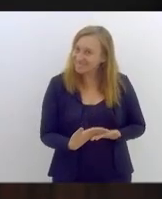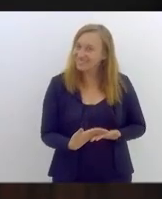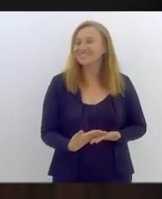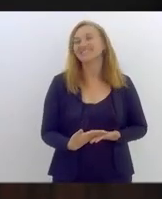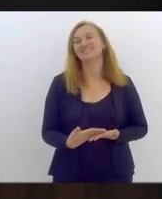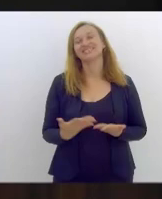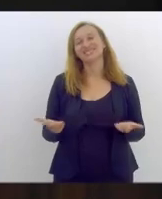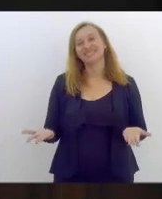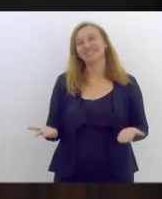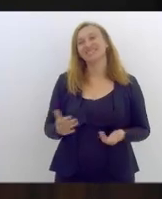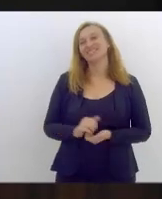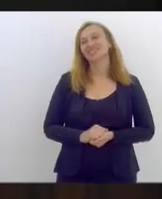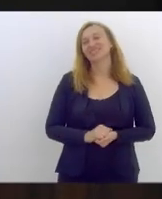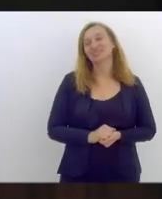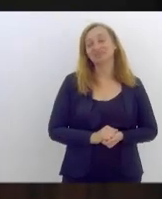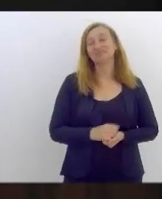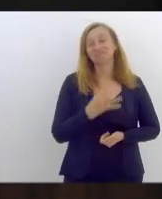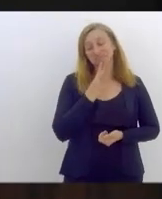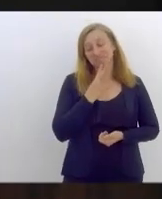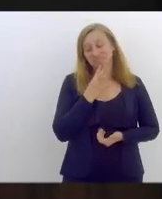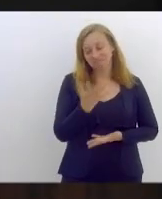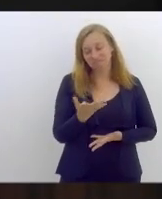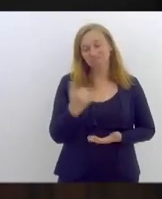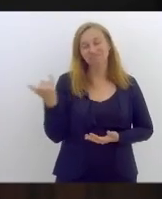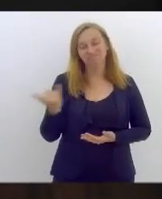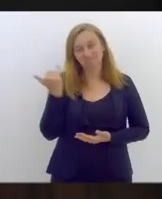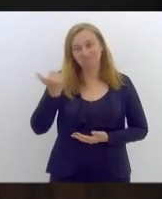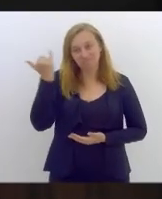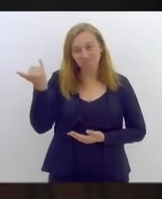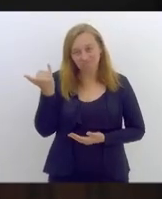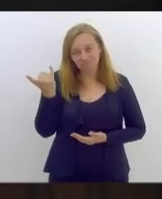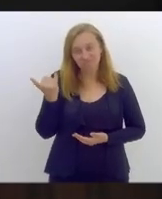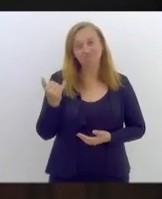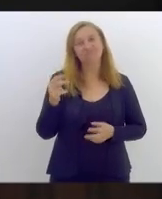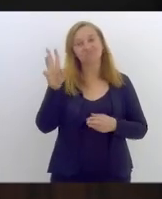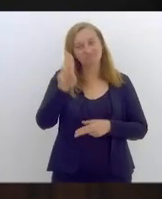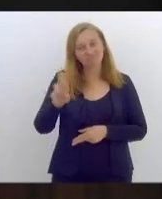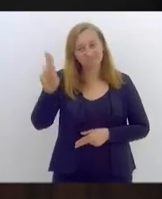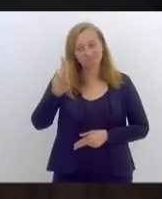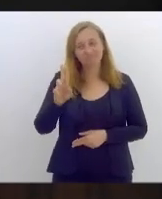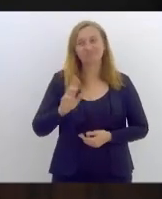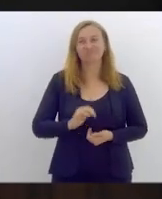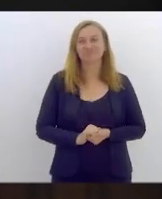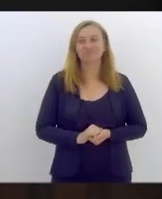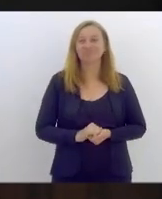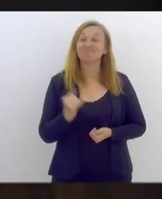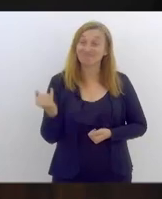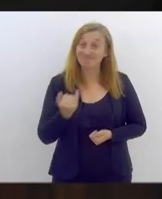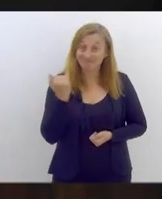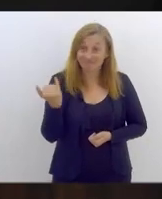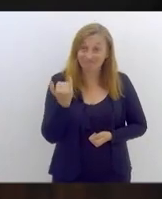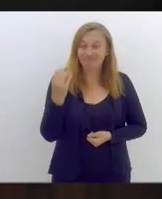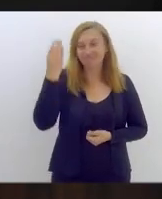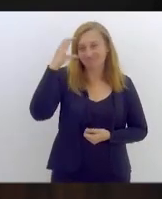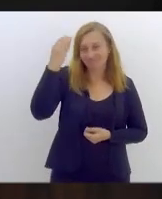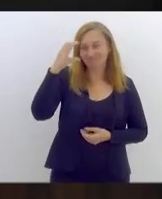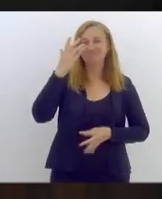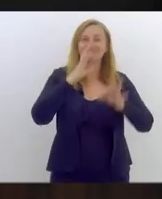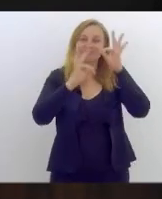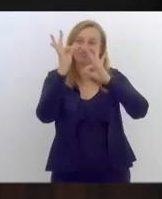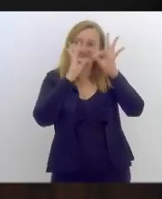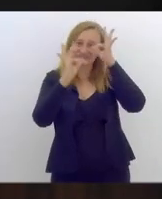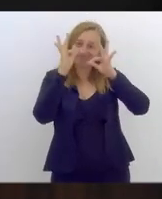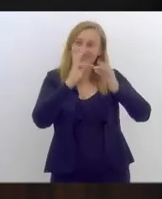feito esse reconhecimento da importância da nossa universidade e da importância da ciência, da